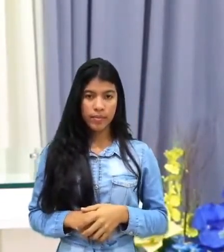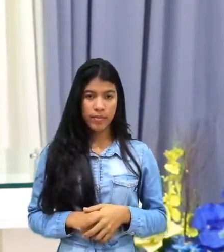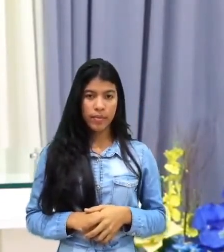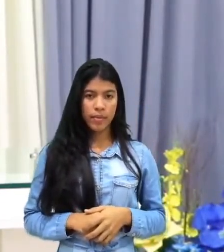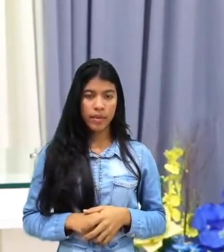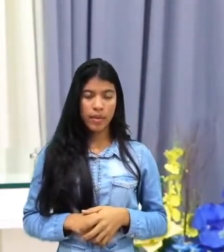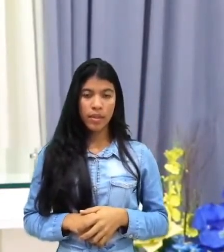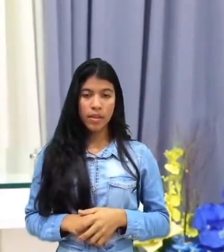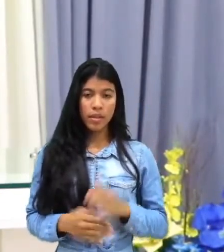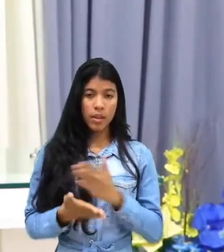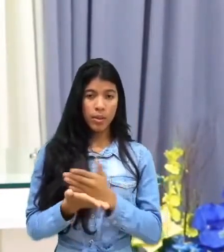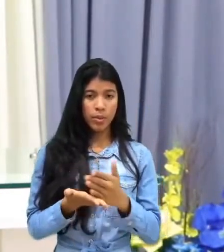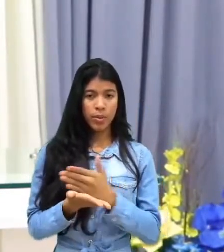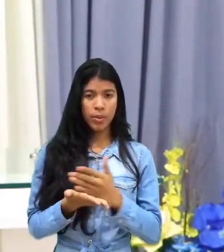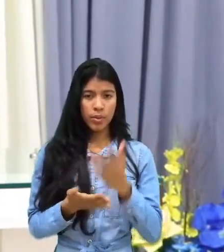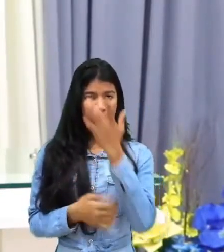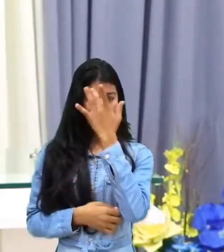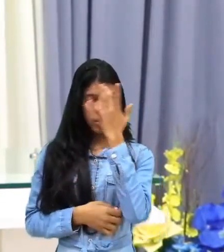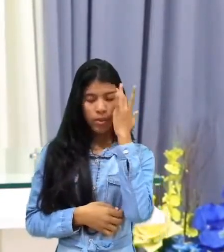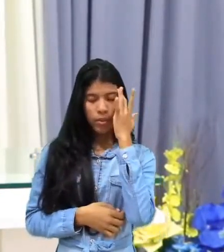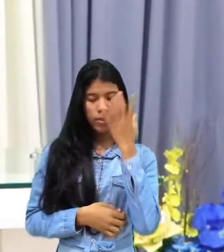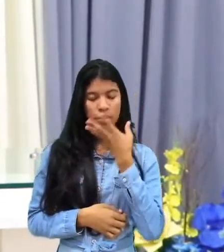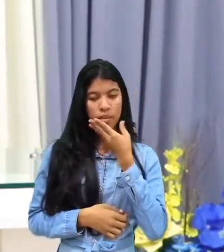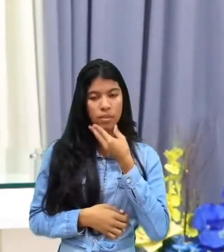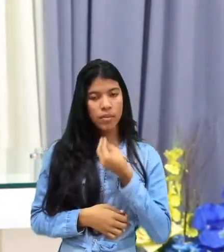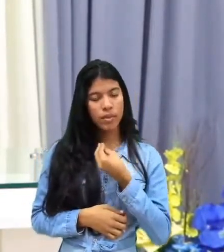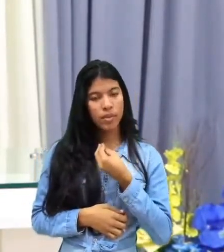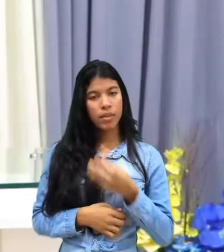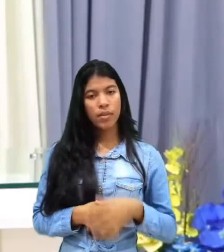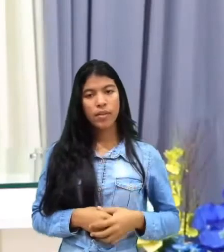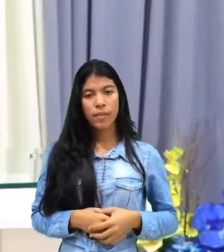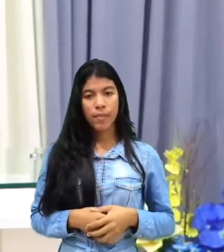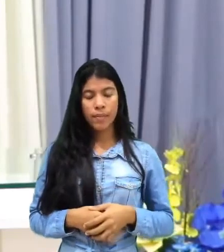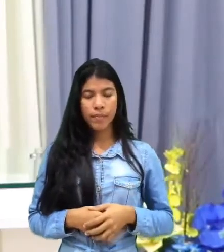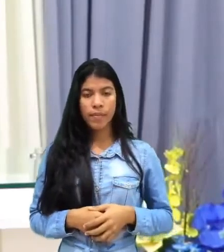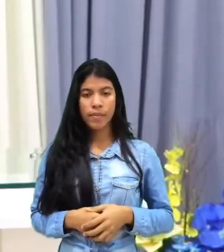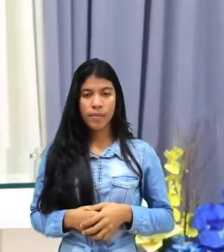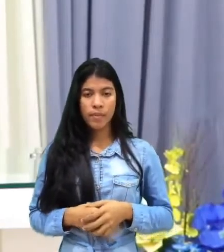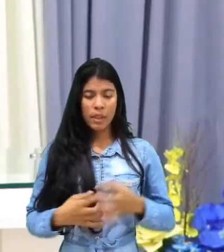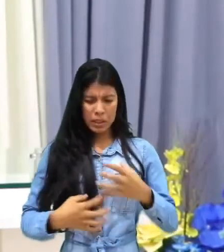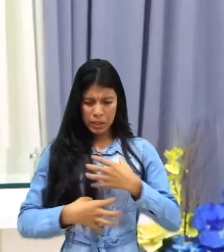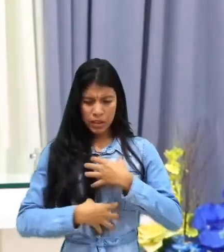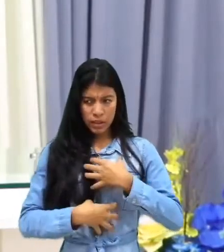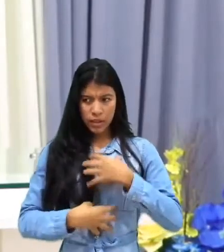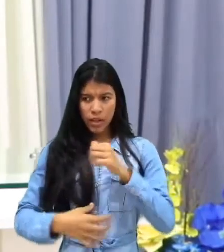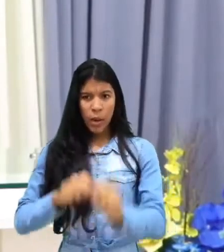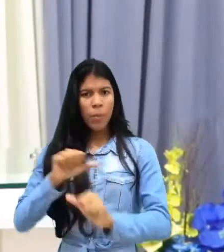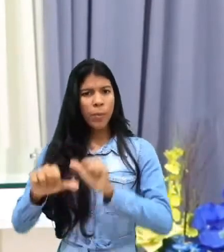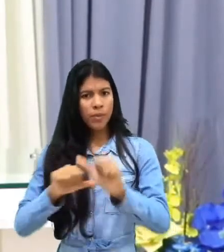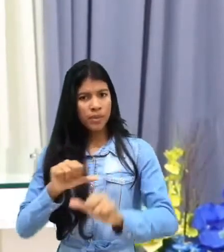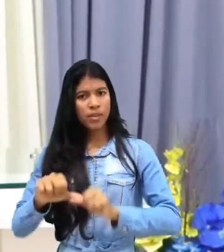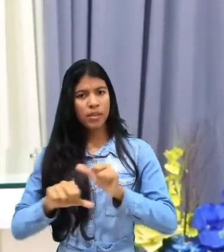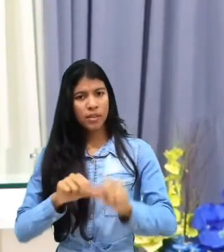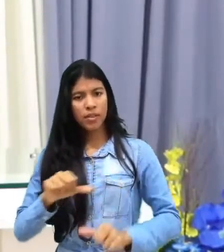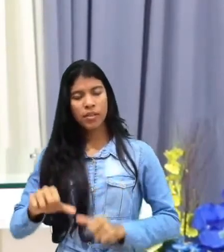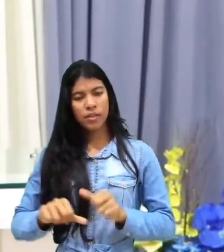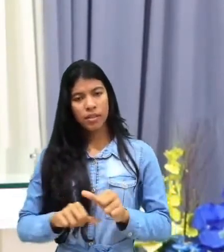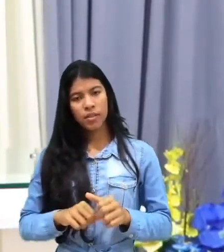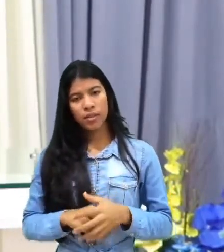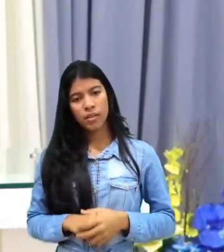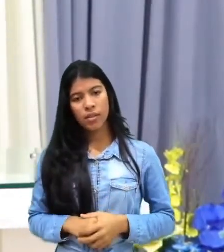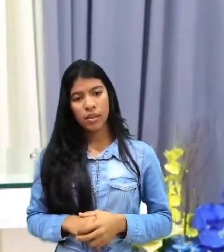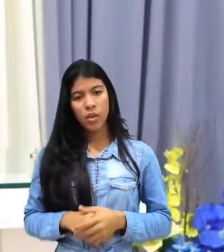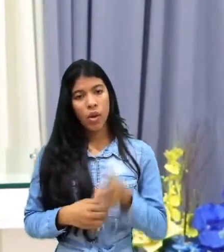homens e mulheres, pessoas no geral, têm sido impactadas e transformados quando esses